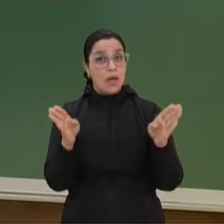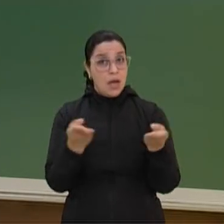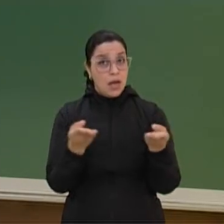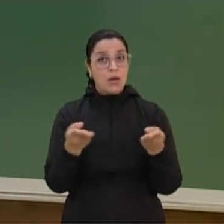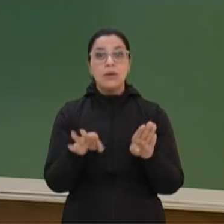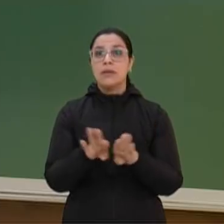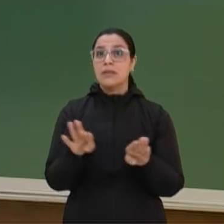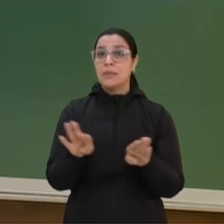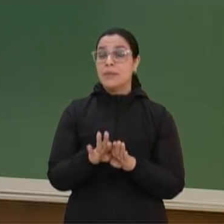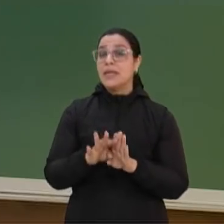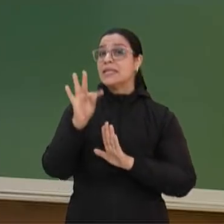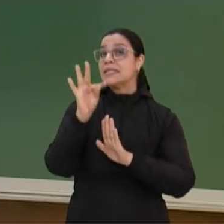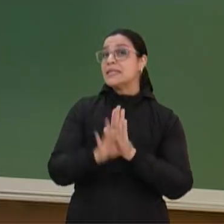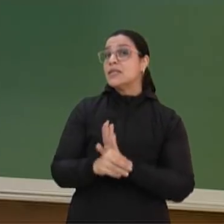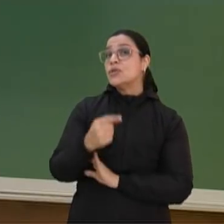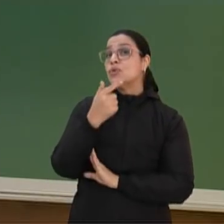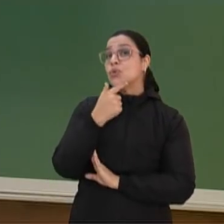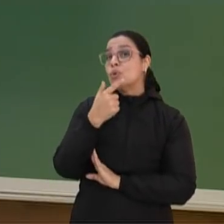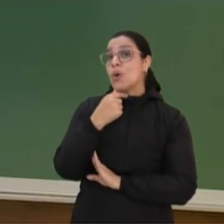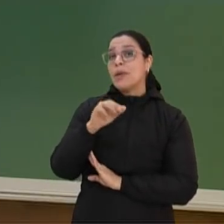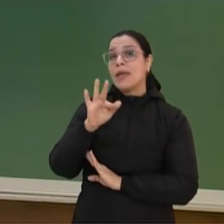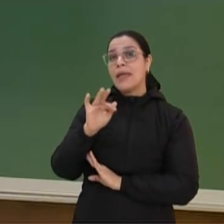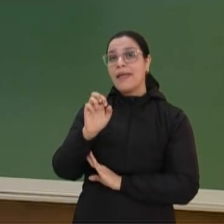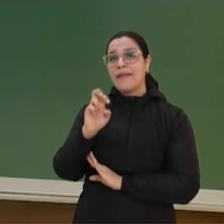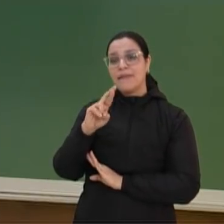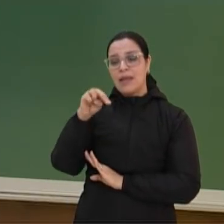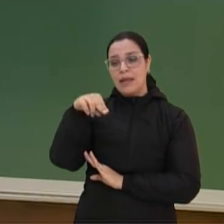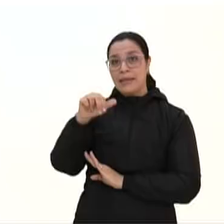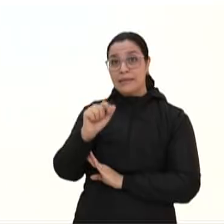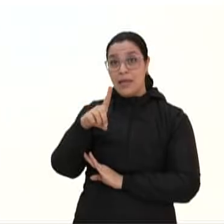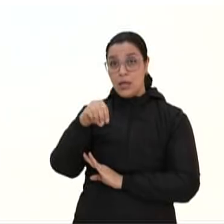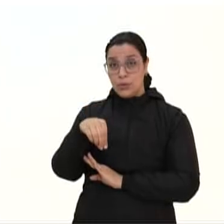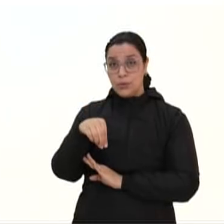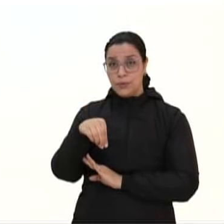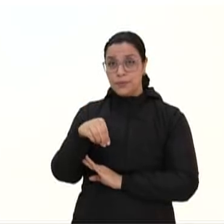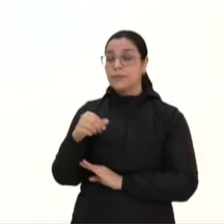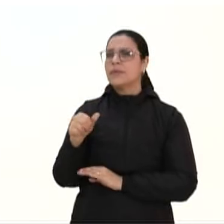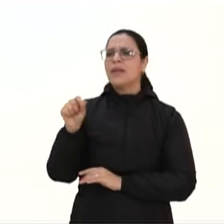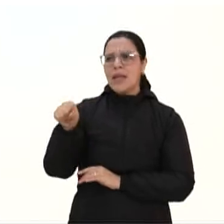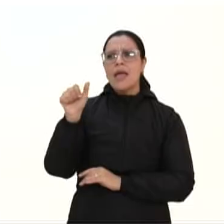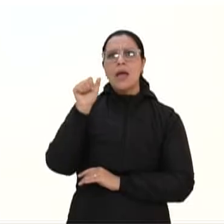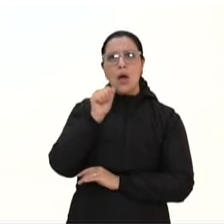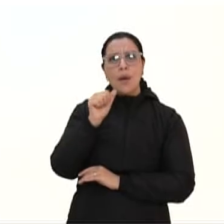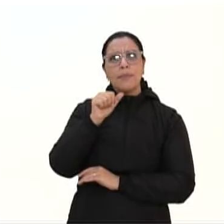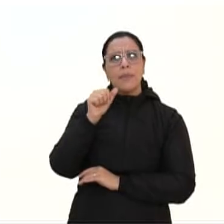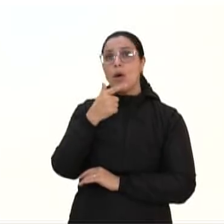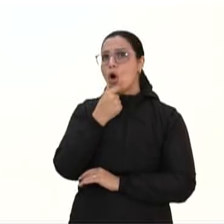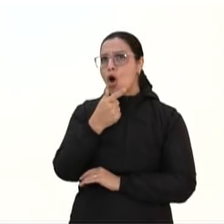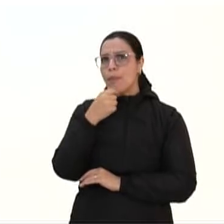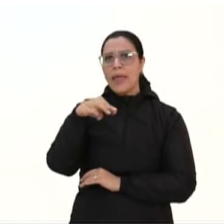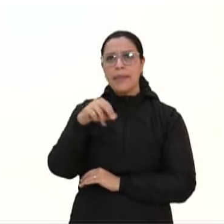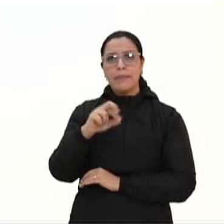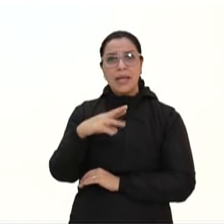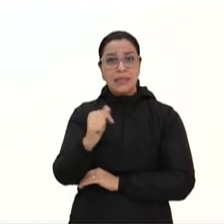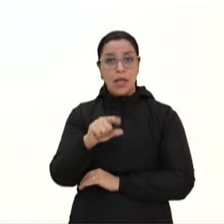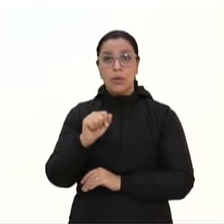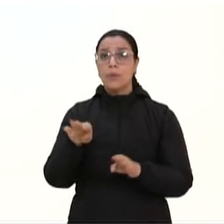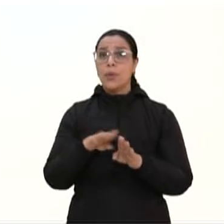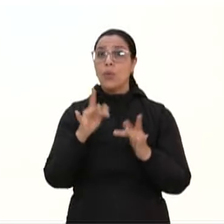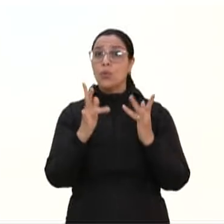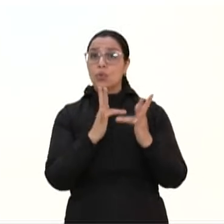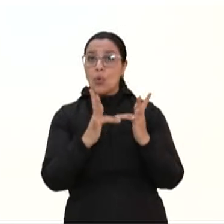vai escrevendo o texto, vai relatando, mas ele sabe também o que os personagens ou as